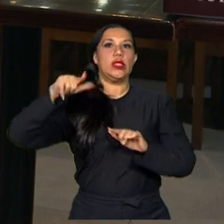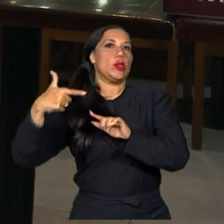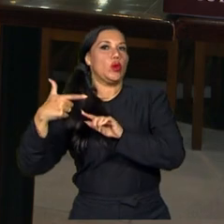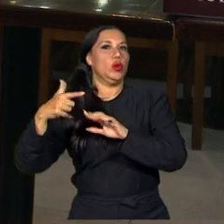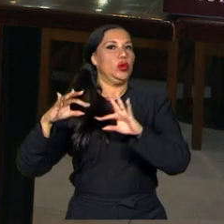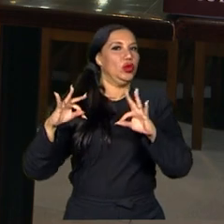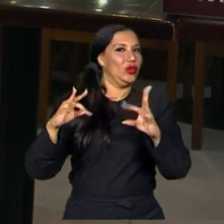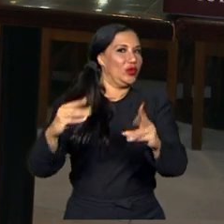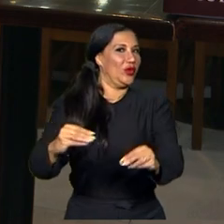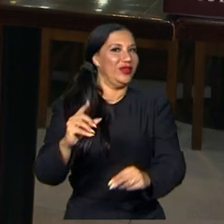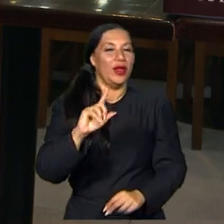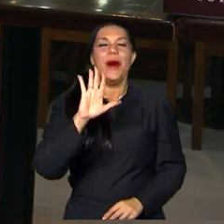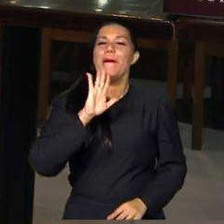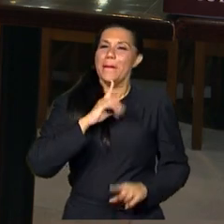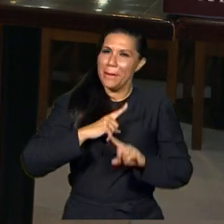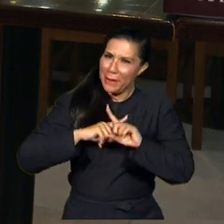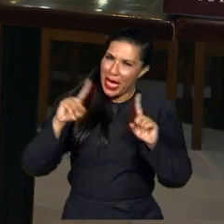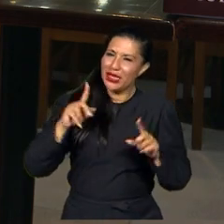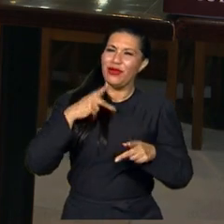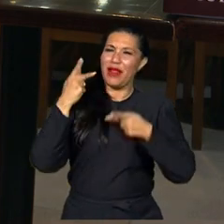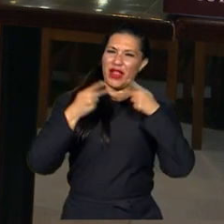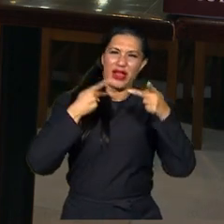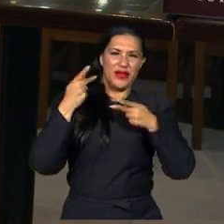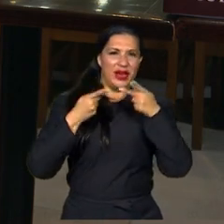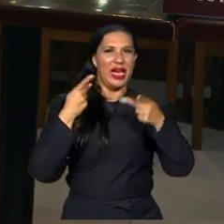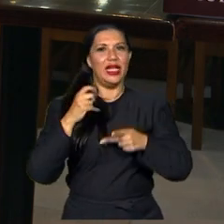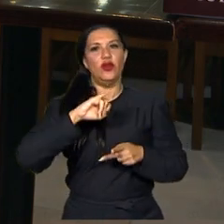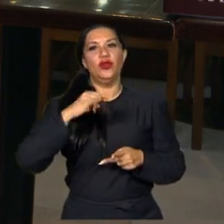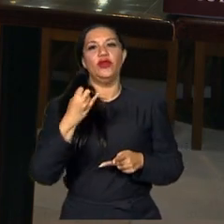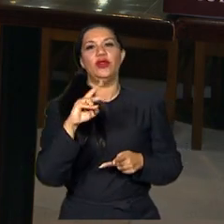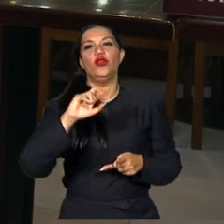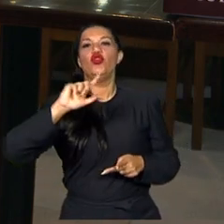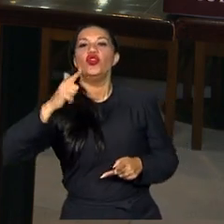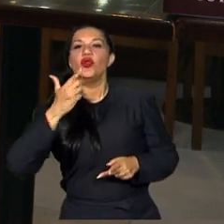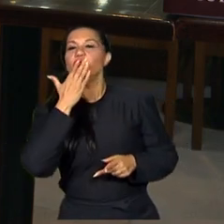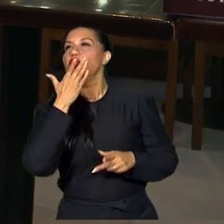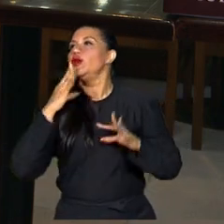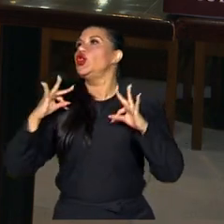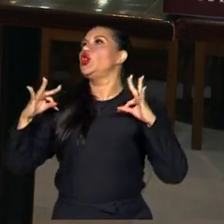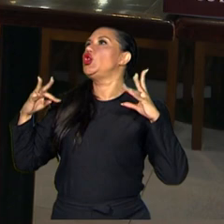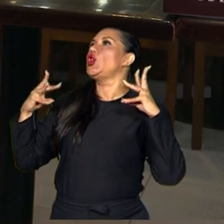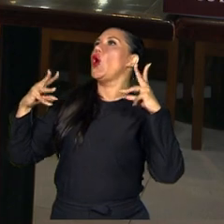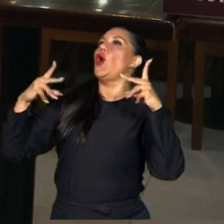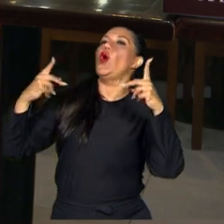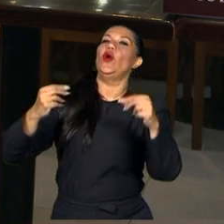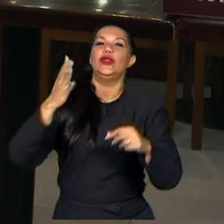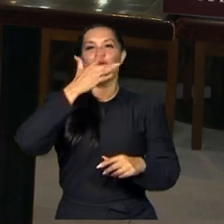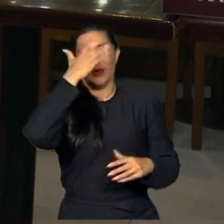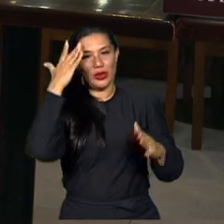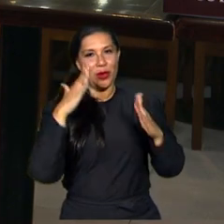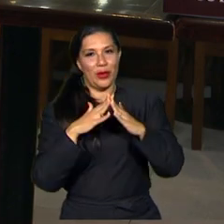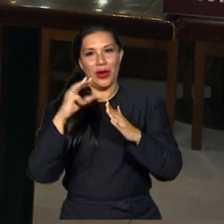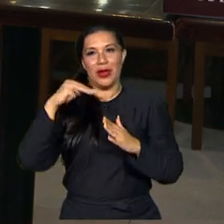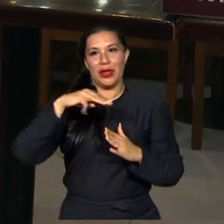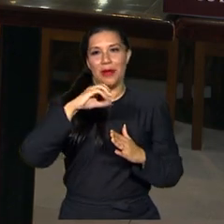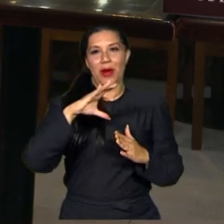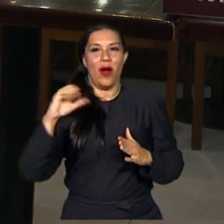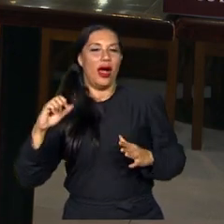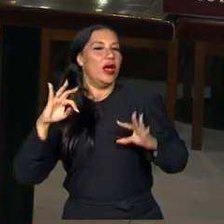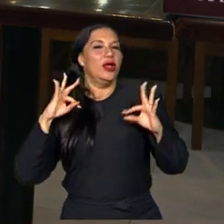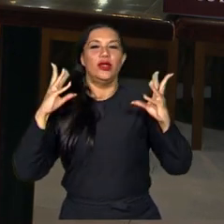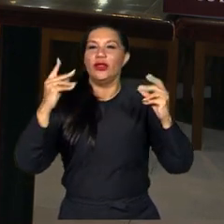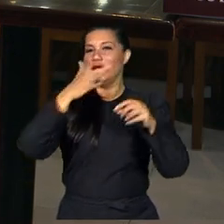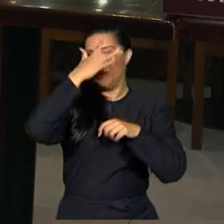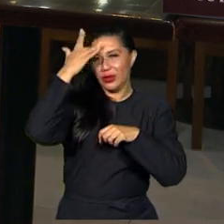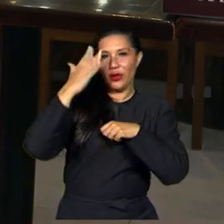todos. Mas fala-se muito aqui na Moca que o Juventus é o segundo time de todos os moquenses. Todo mundo todos, tem um carinho especial. Todo mundo tem um carinho especial